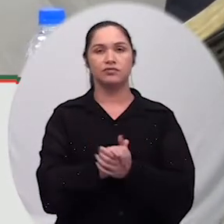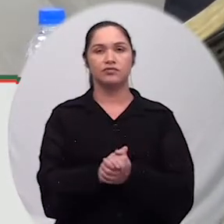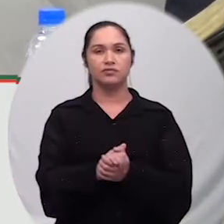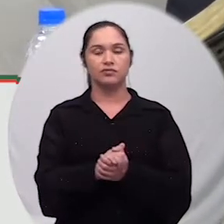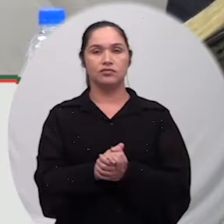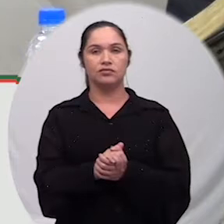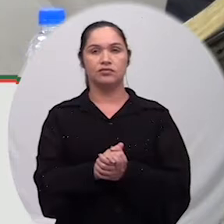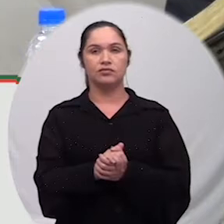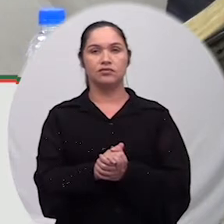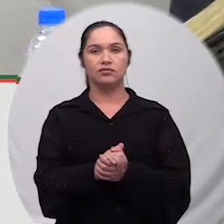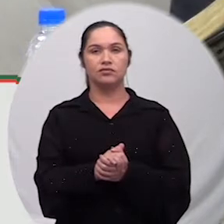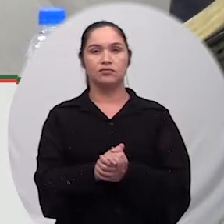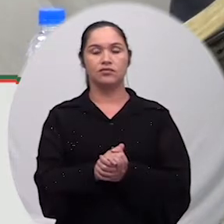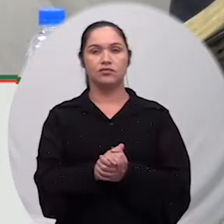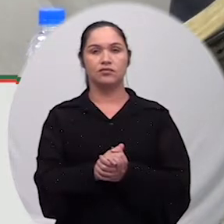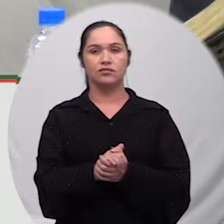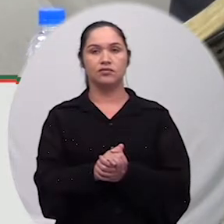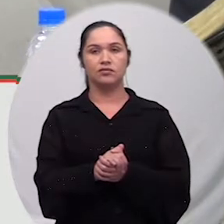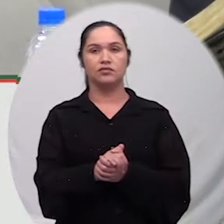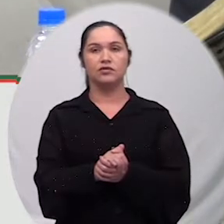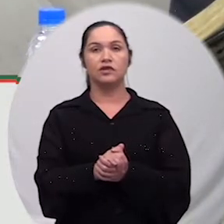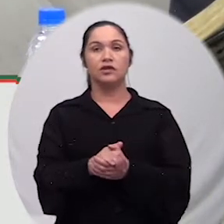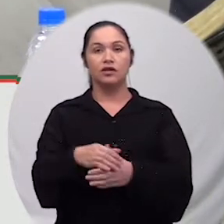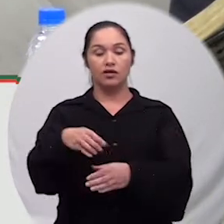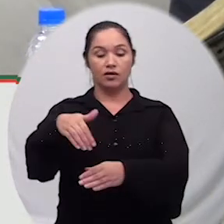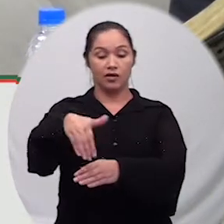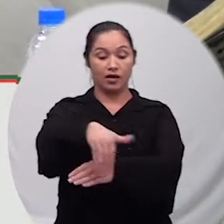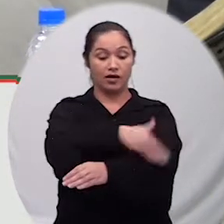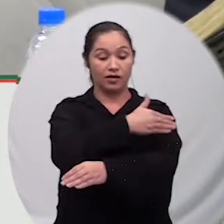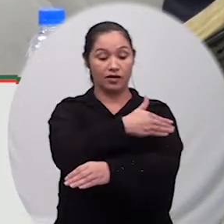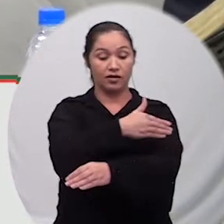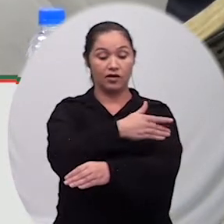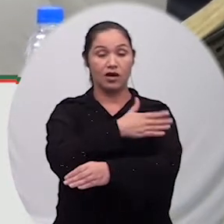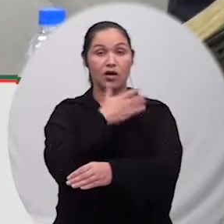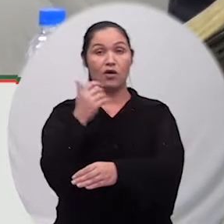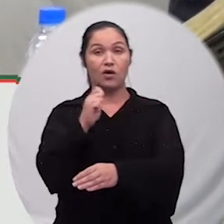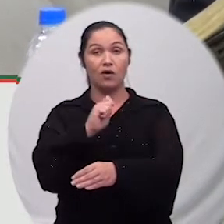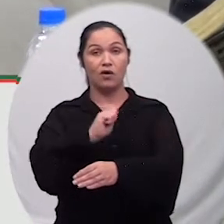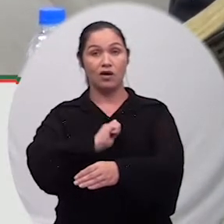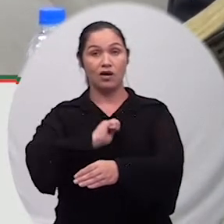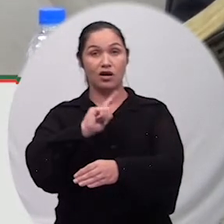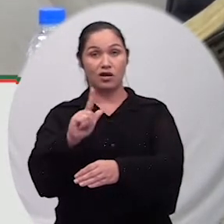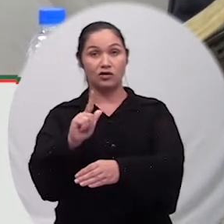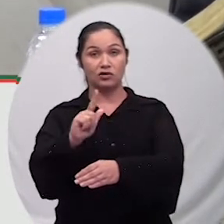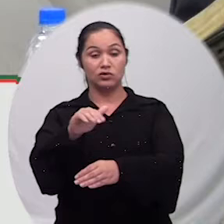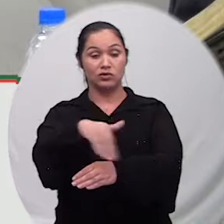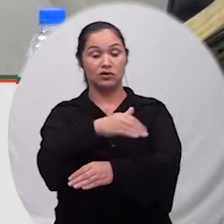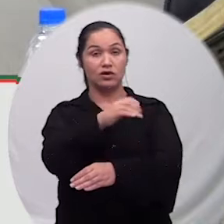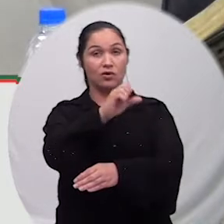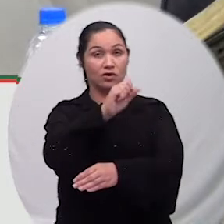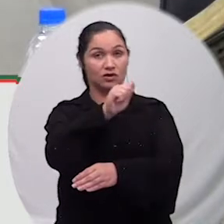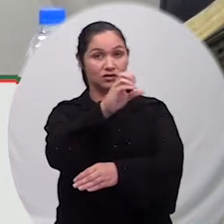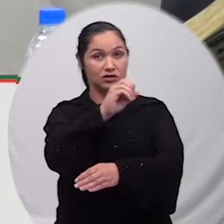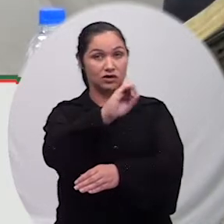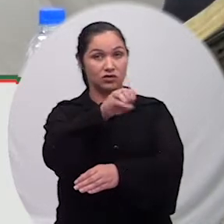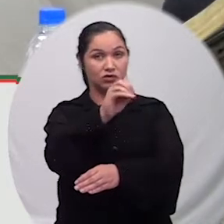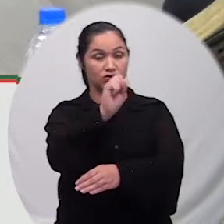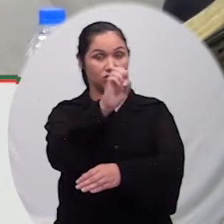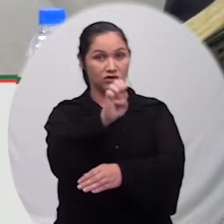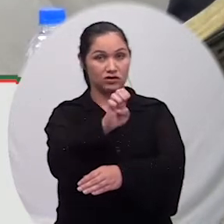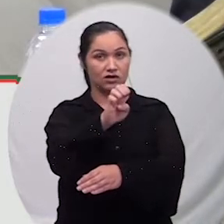longitudinais divisórias de fluxo na cor azul presente na rua São José, rua Ercílio Luz, rua Marechal